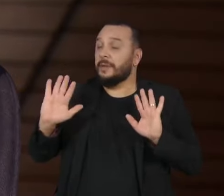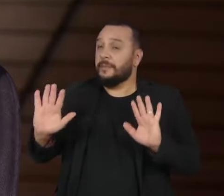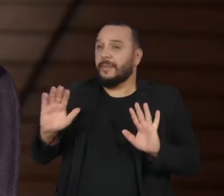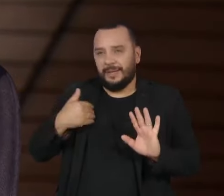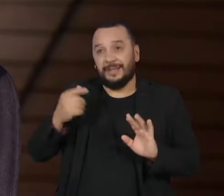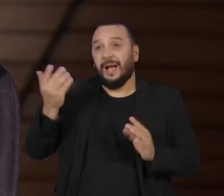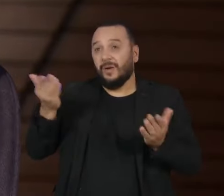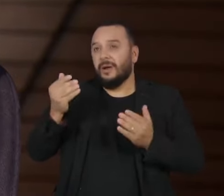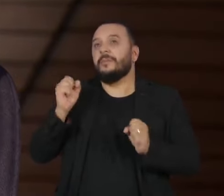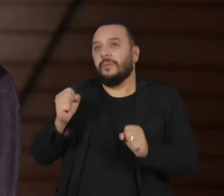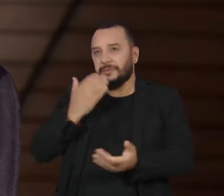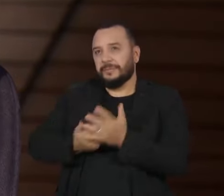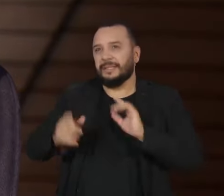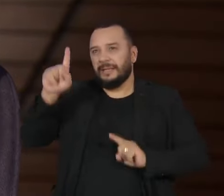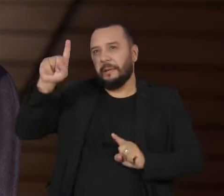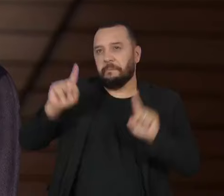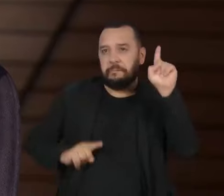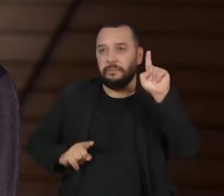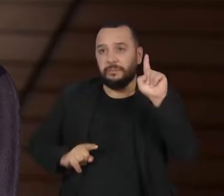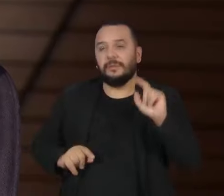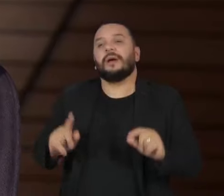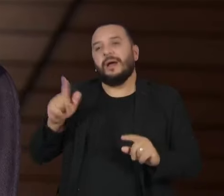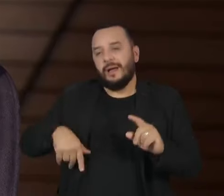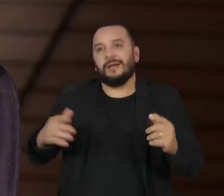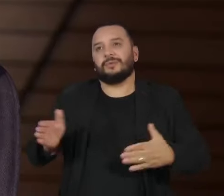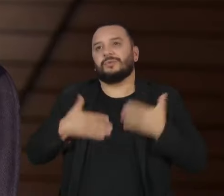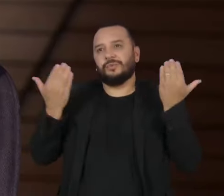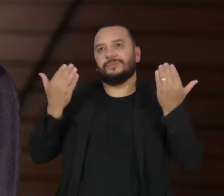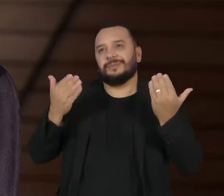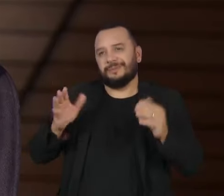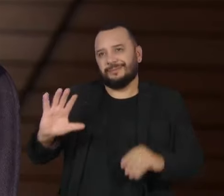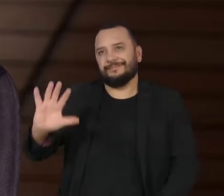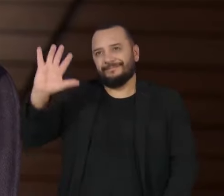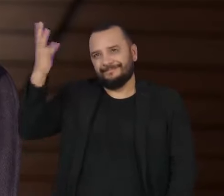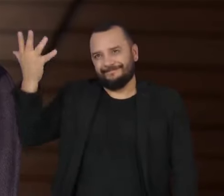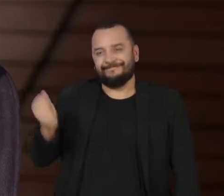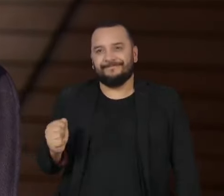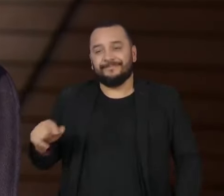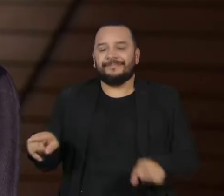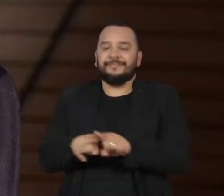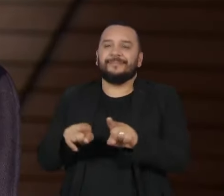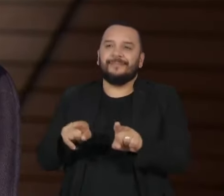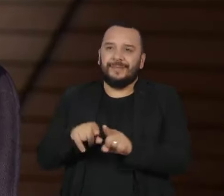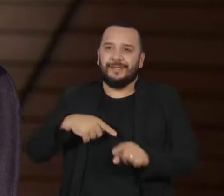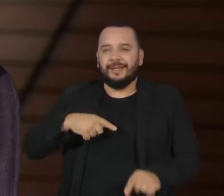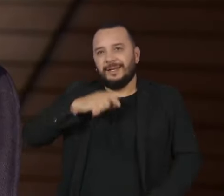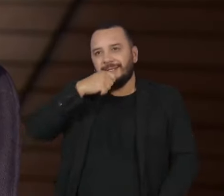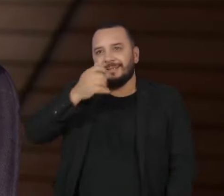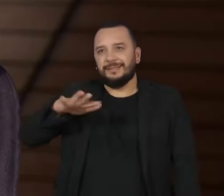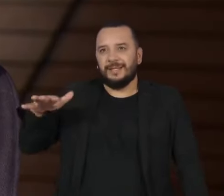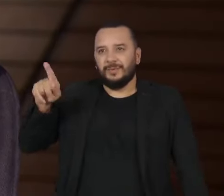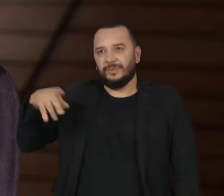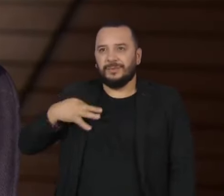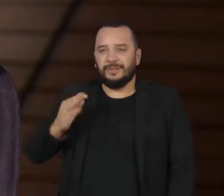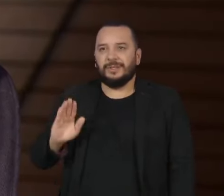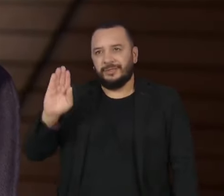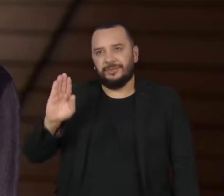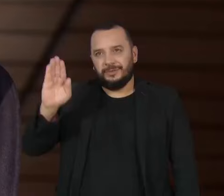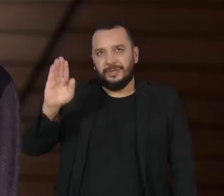primeiro turno. Então, são algumas surpresas que eu vejo. O candidato em Santos, por exemplo, o candidato